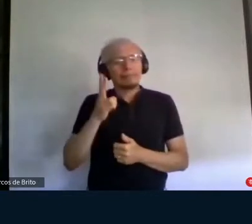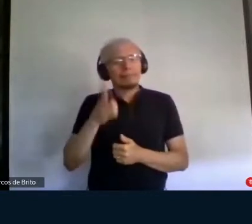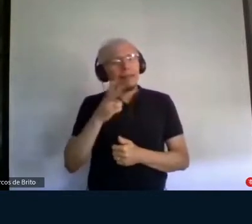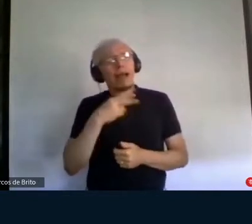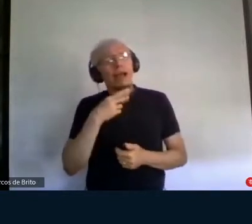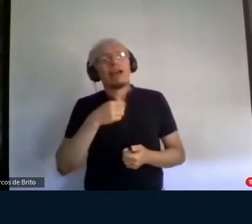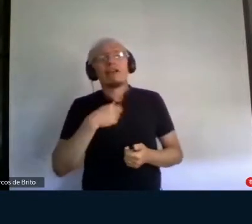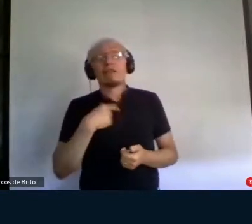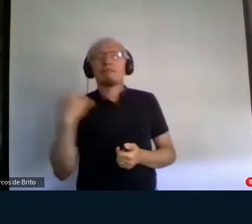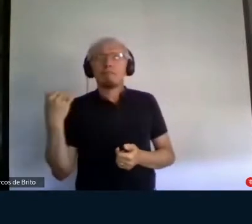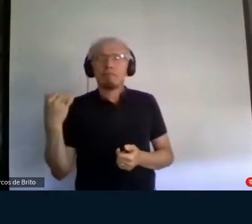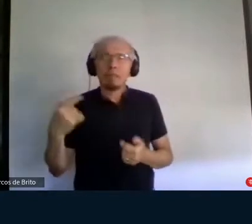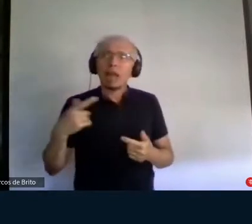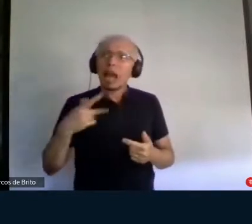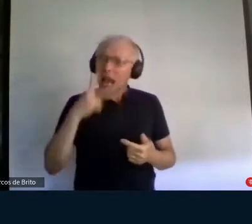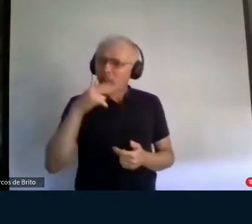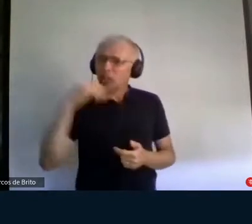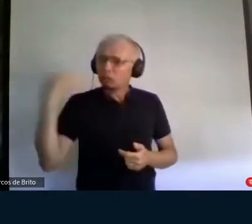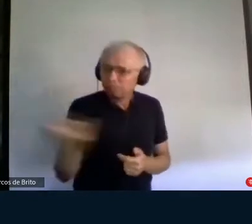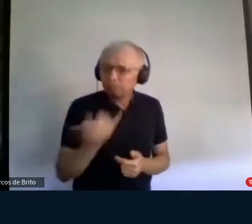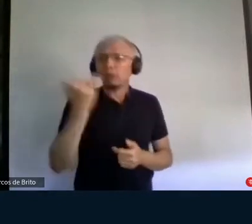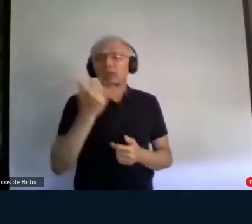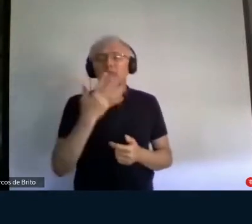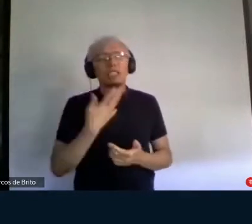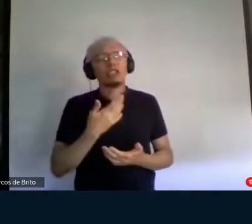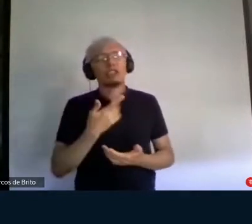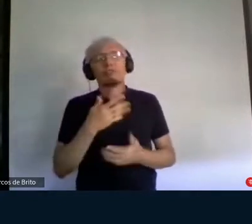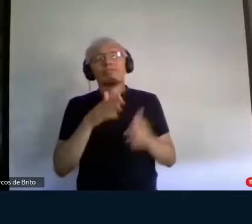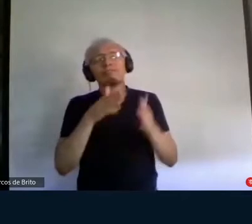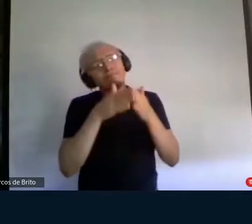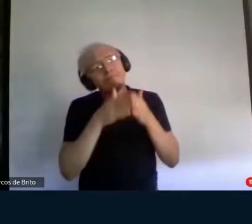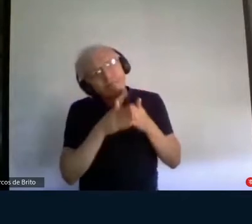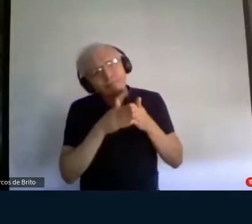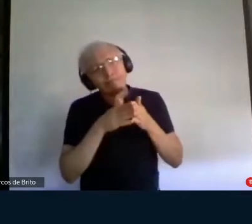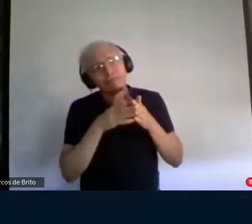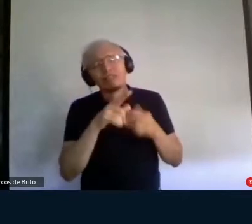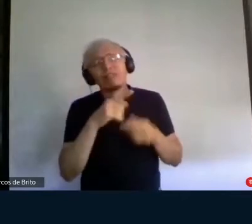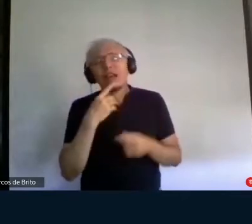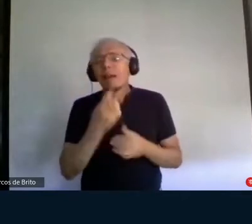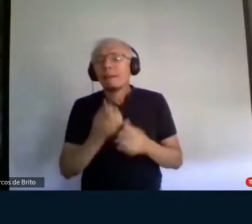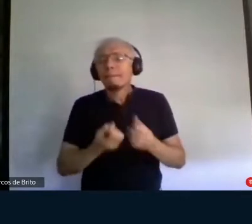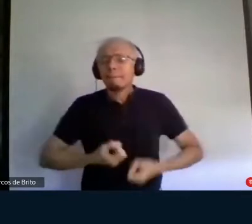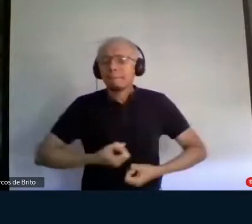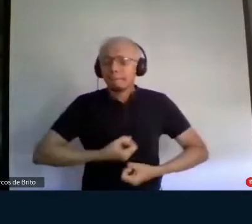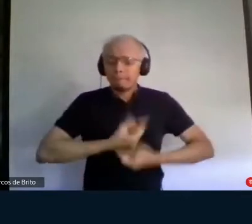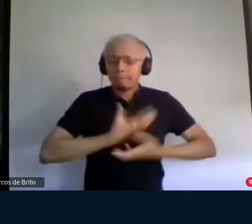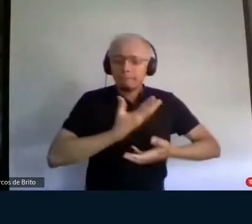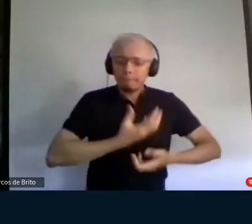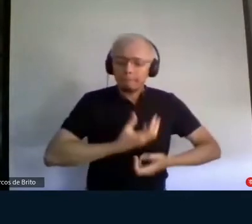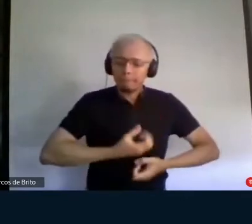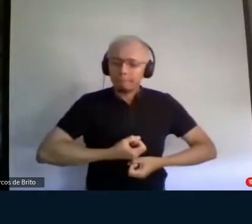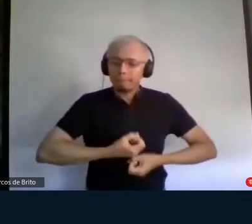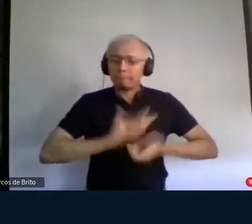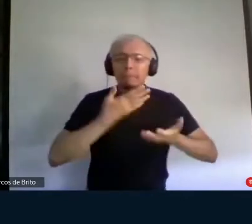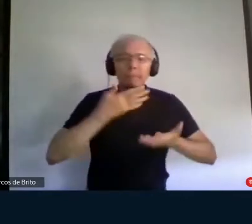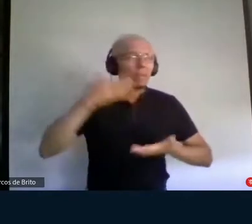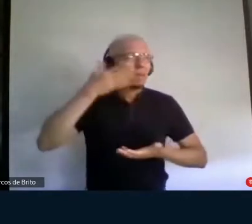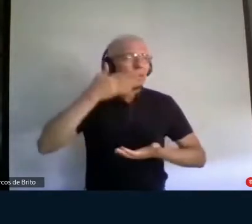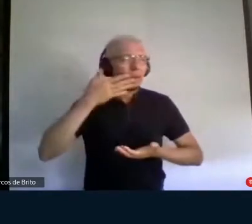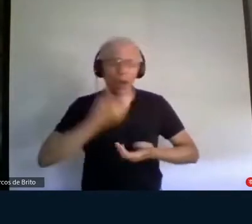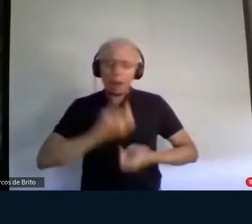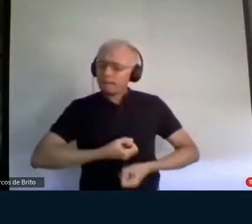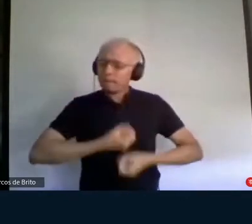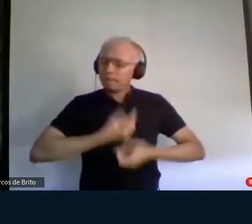de solicitar que a gente fale em produção de discurso, em produção de fala.